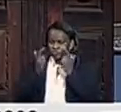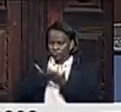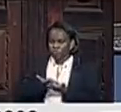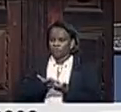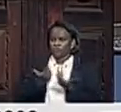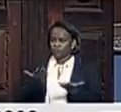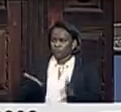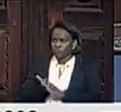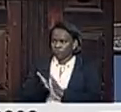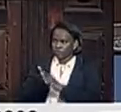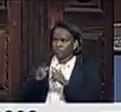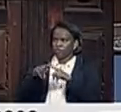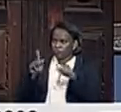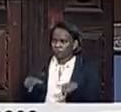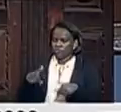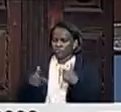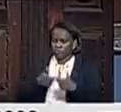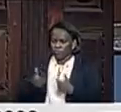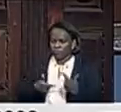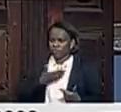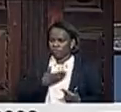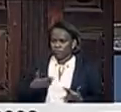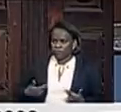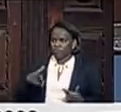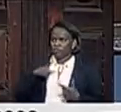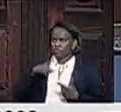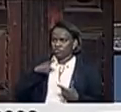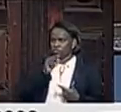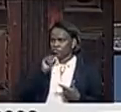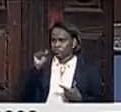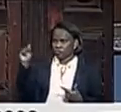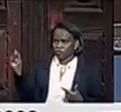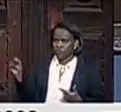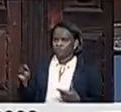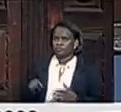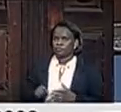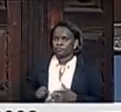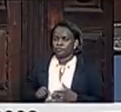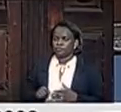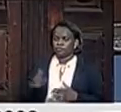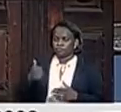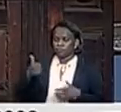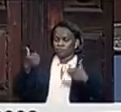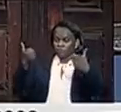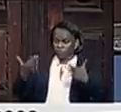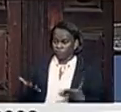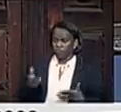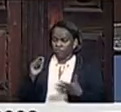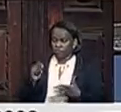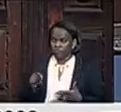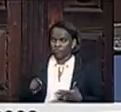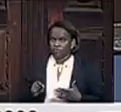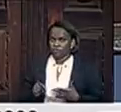os servidores que estão nas galerias. Em primeiro lugar, quero dizer que